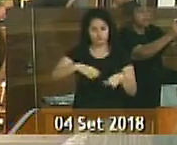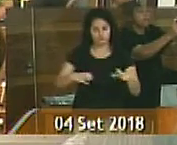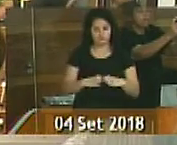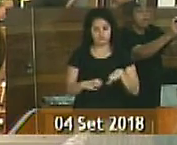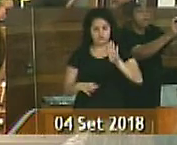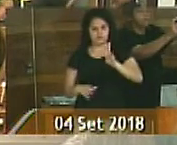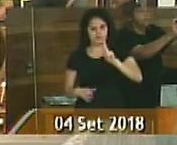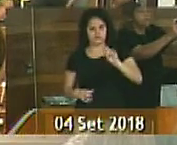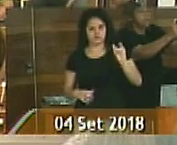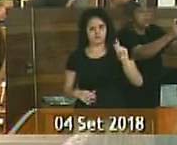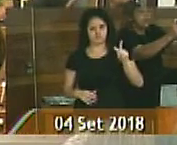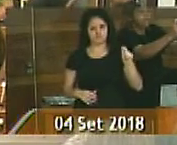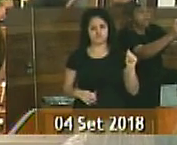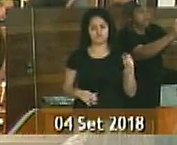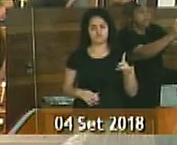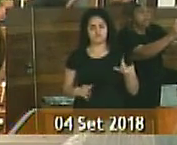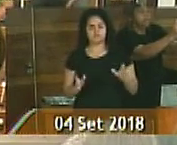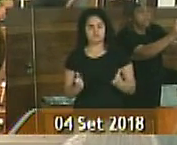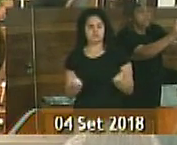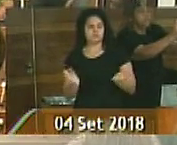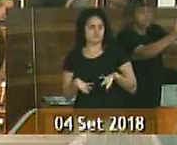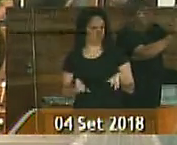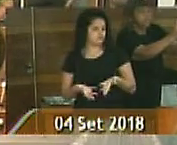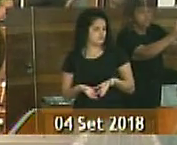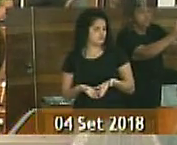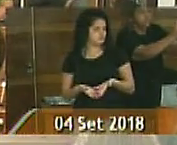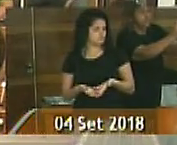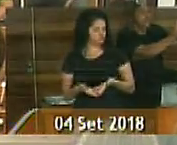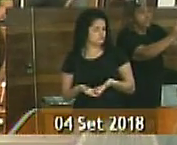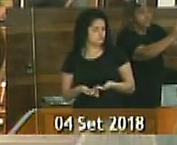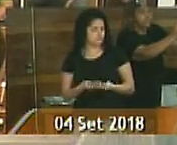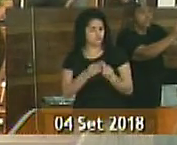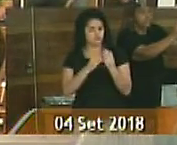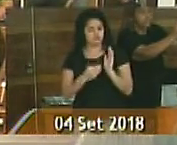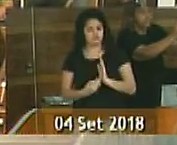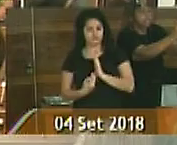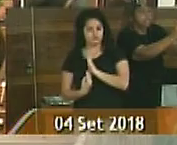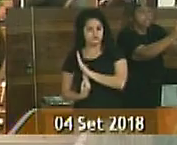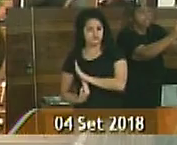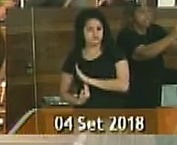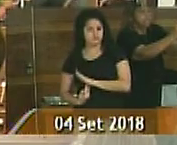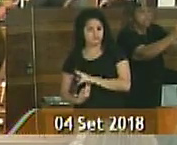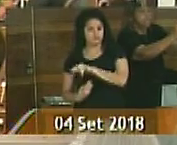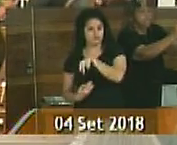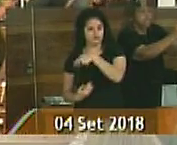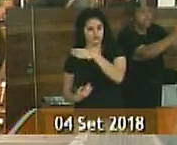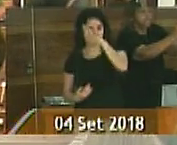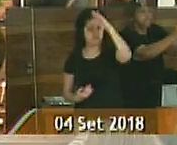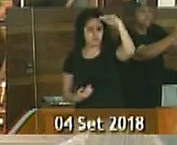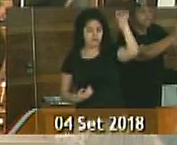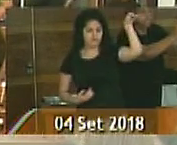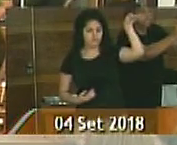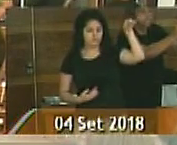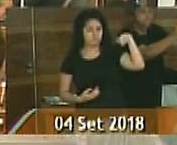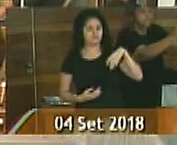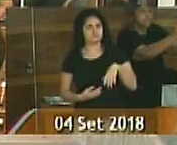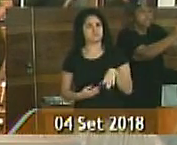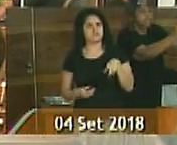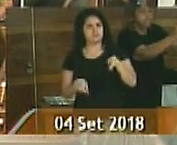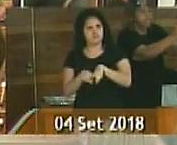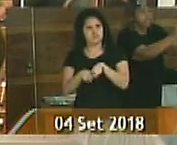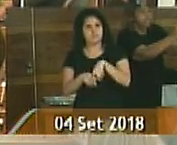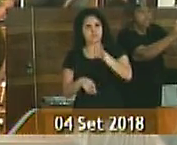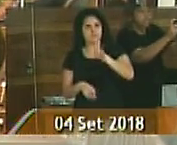Brigada, que hoje estão e são apoiados por outros mais velhos que estão dentro da